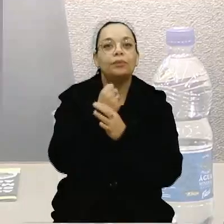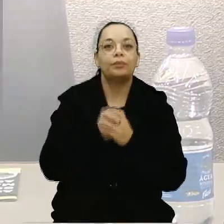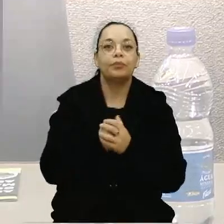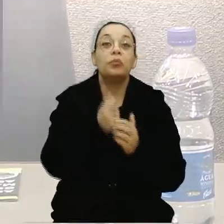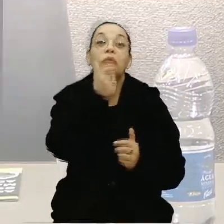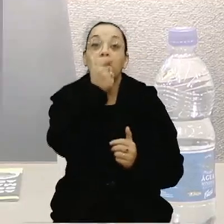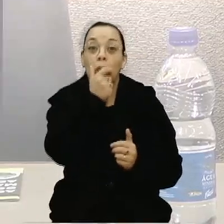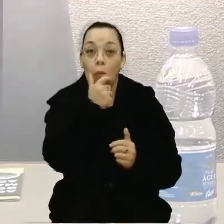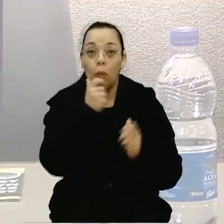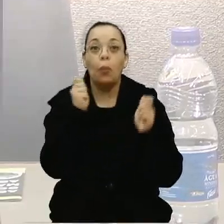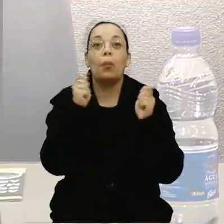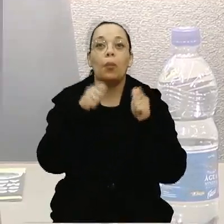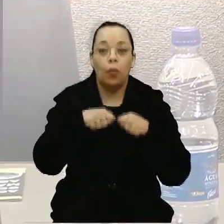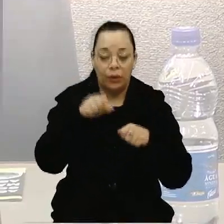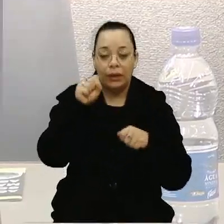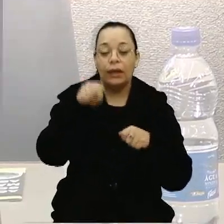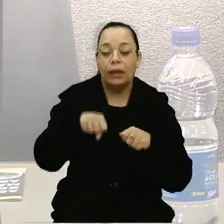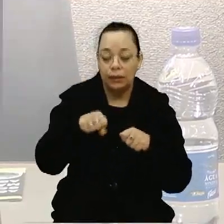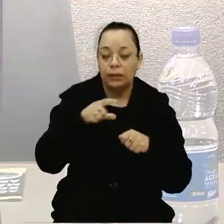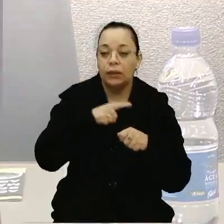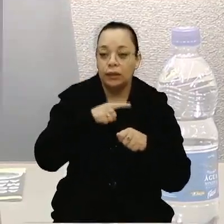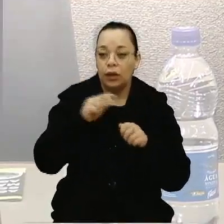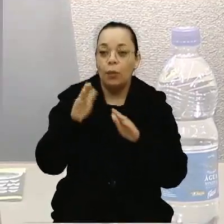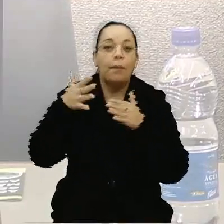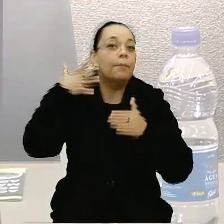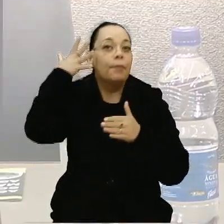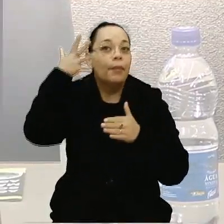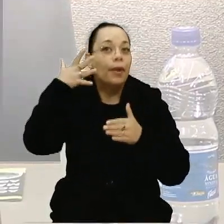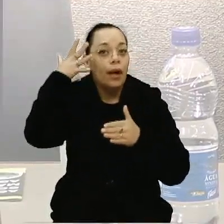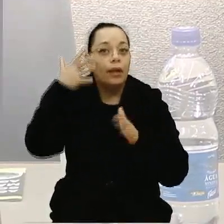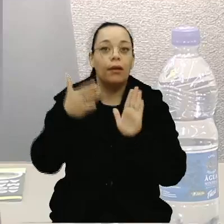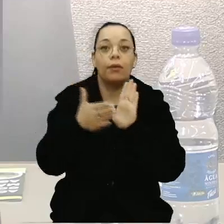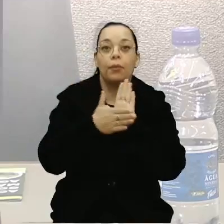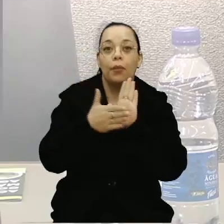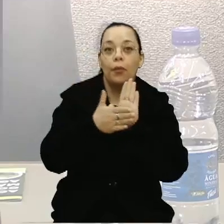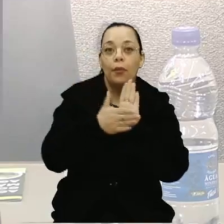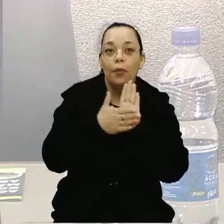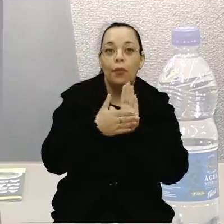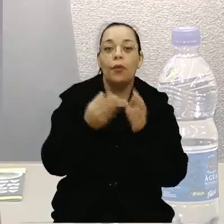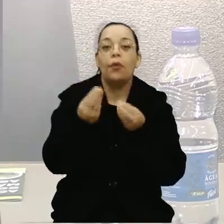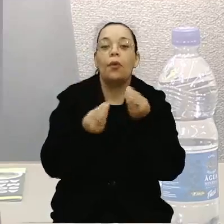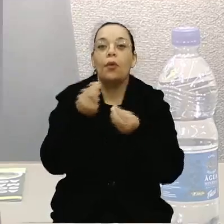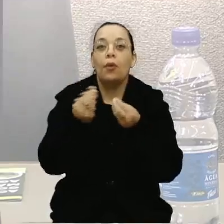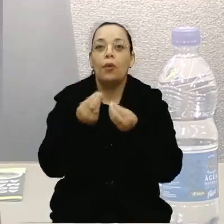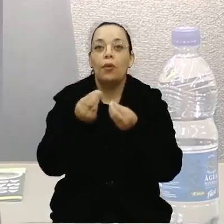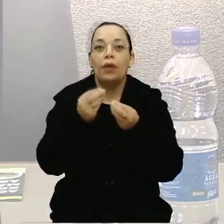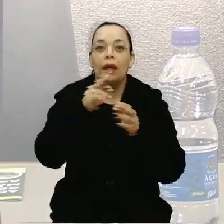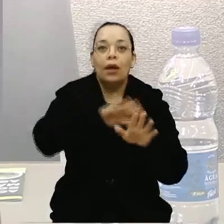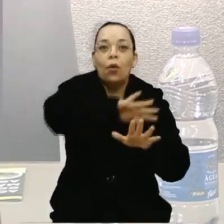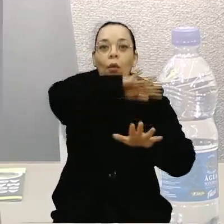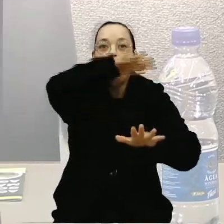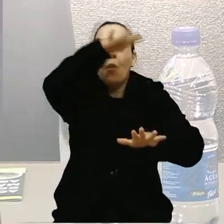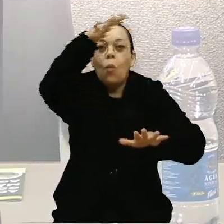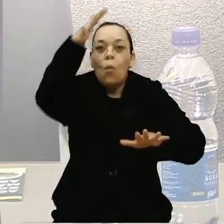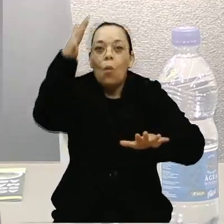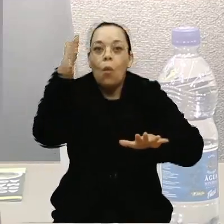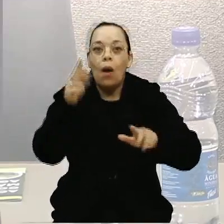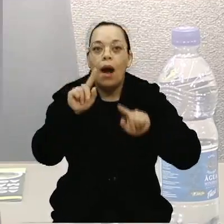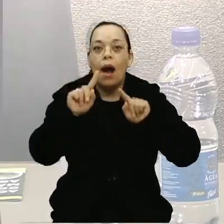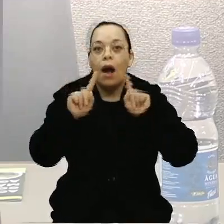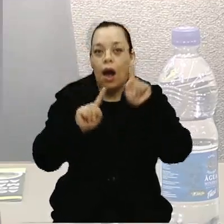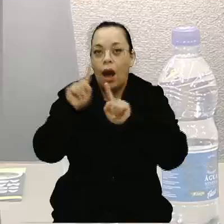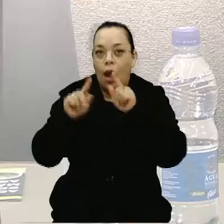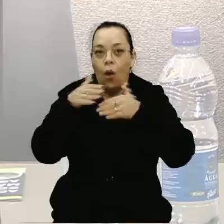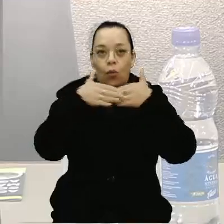acho que a gente poderia, daqui a pouco, dar alguma palestra ou propor a colocação daqueles arcos que eles colocam em cima de alguns tratores,